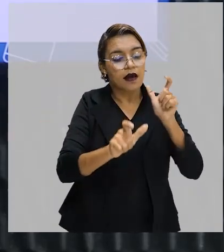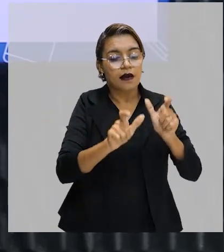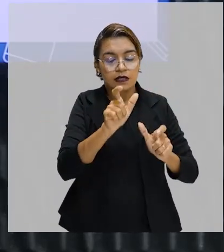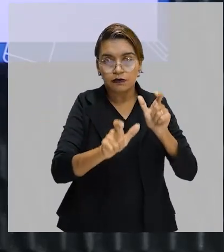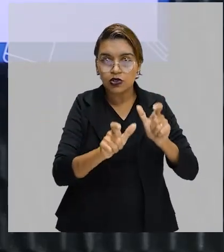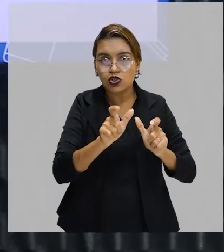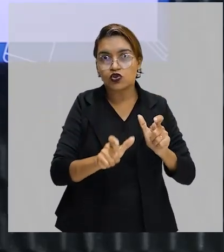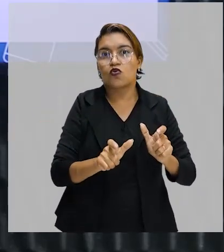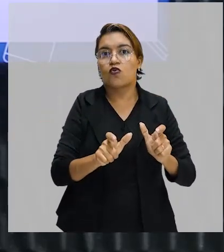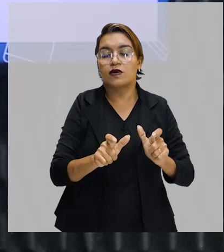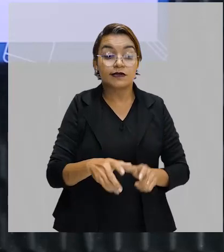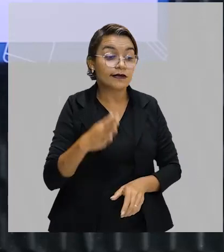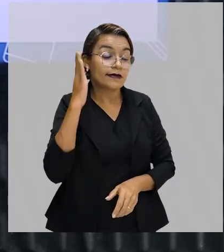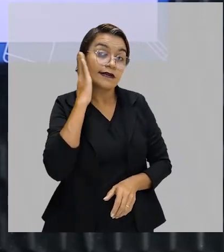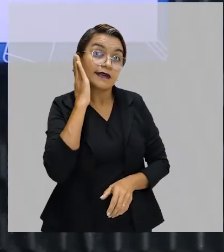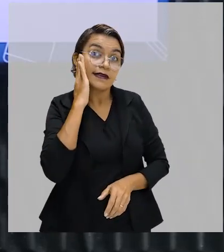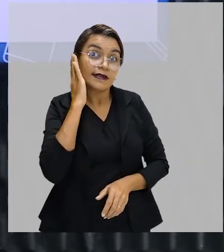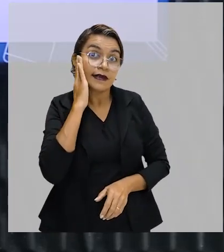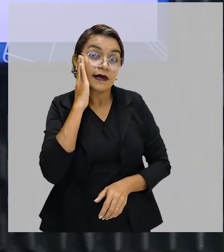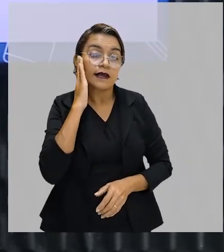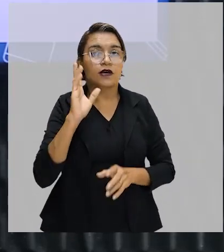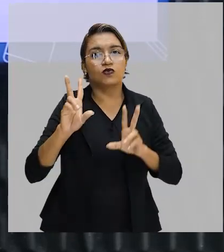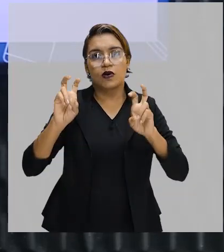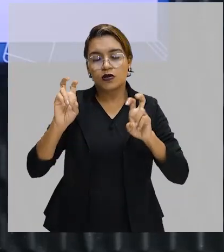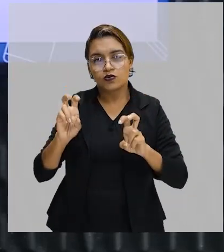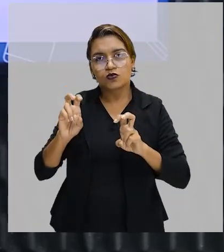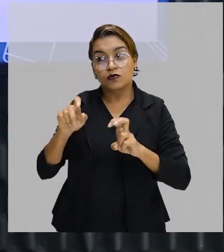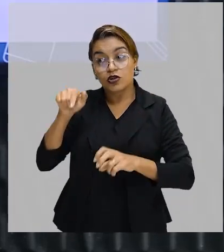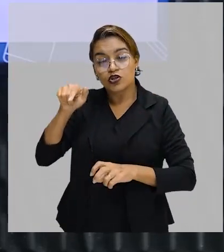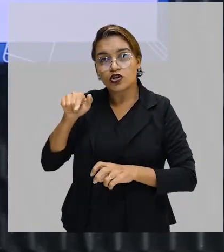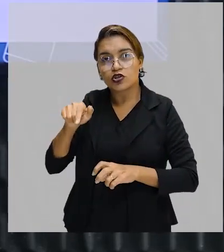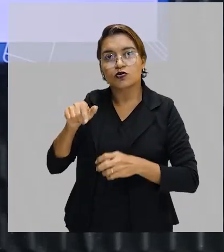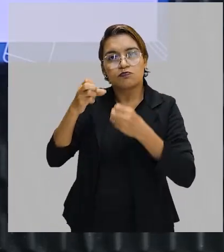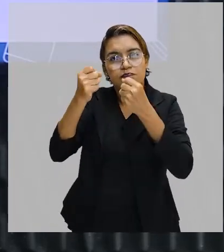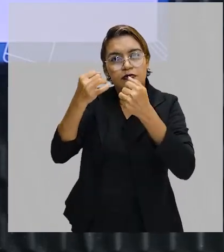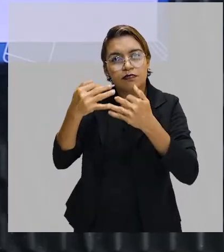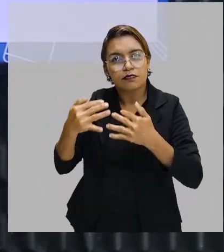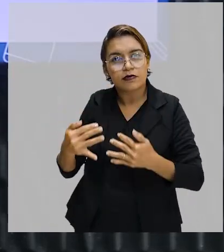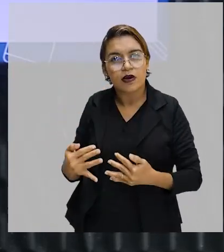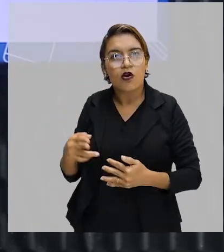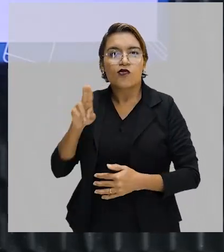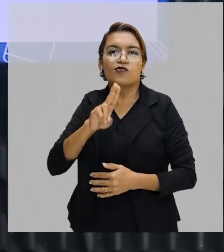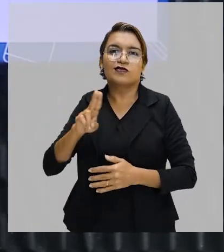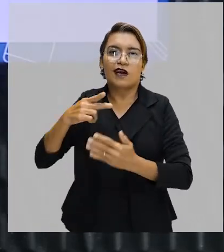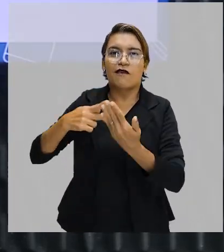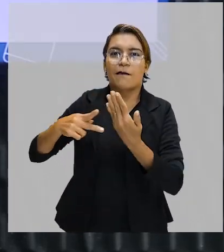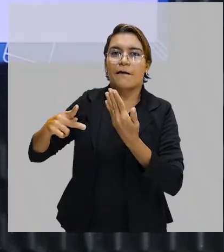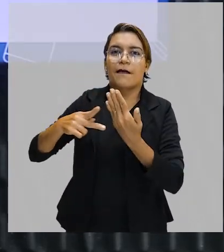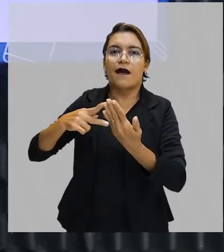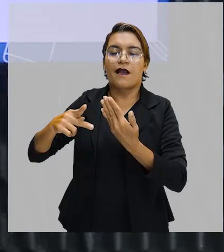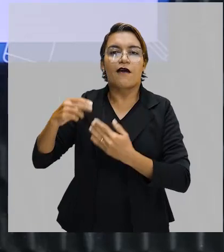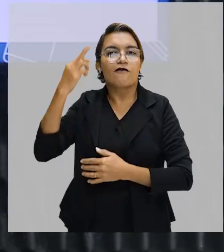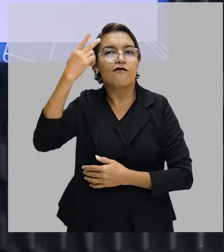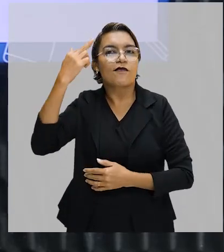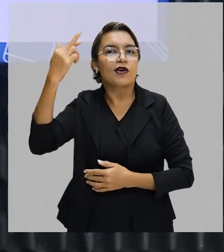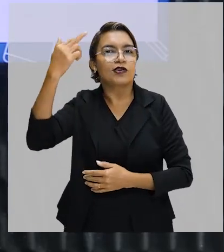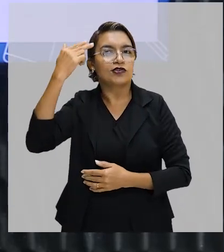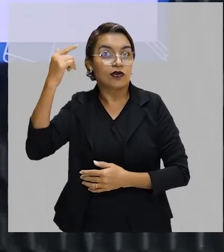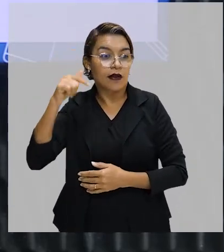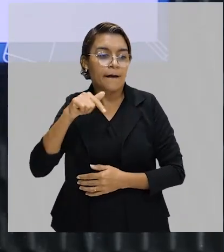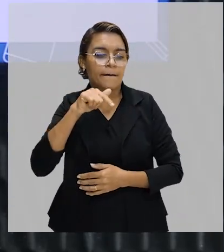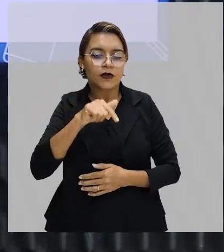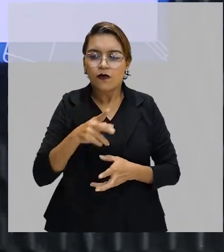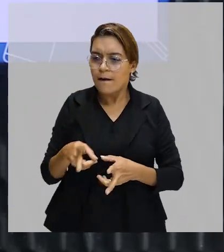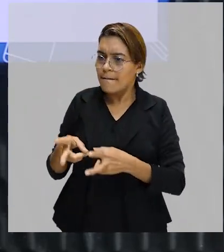consciência de um assunto ele contava uma parábola uma história aí a pessoa vai ouvir aí vai se